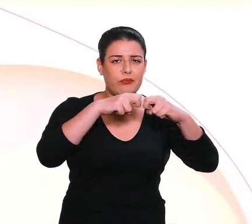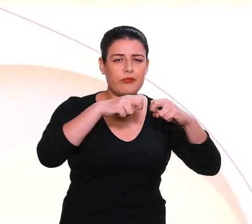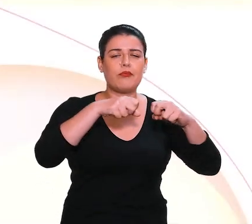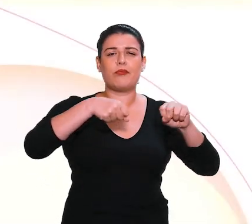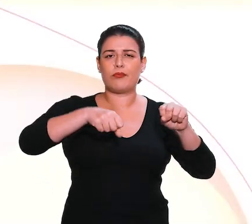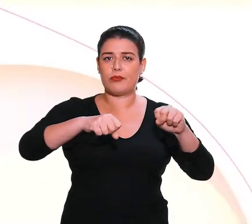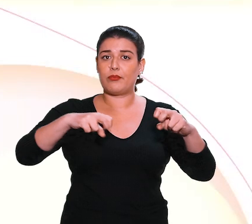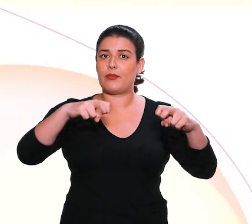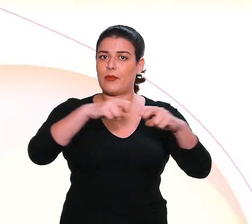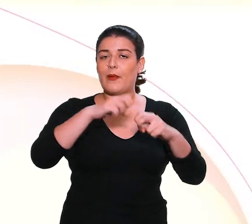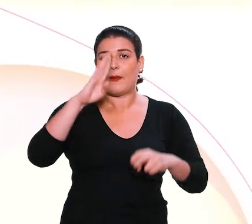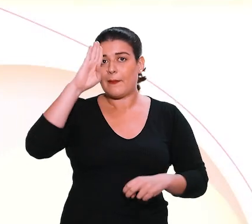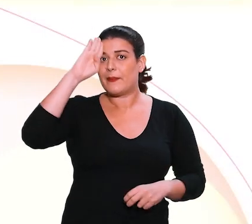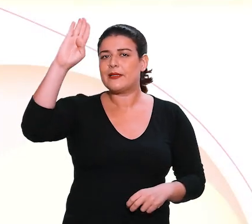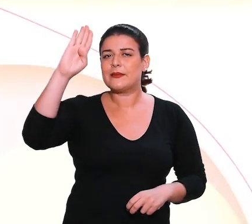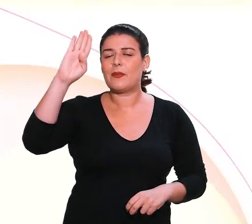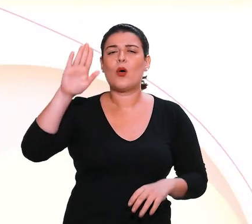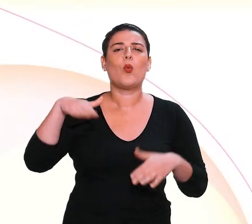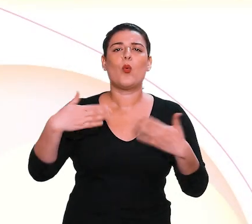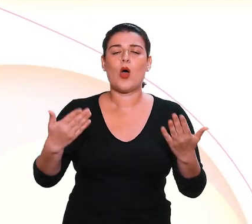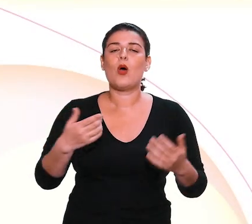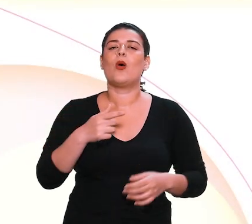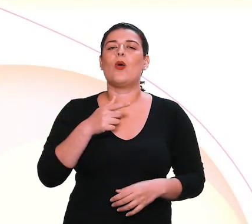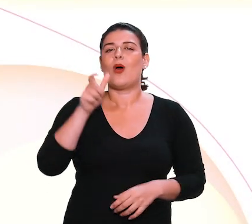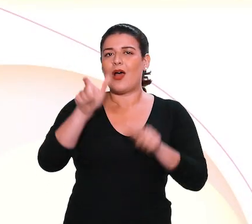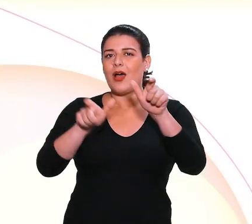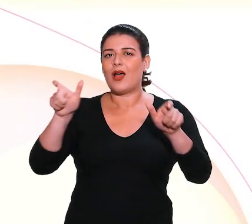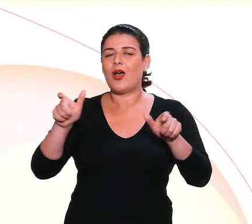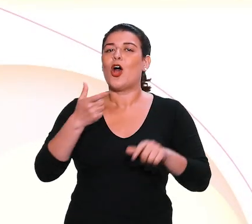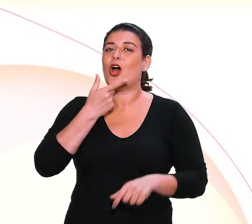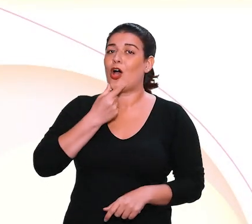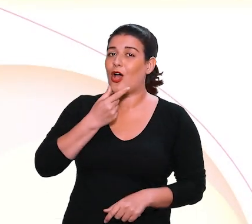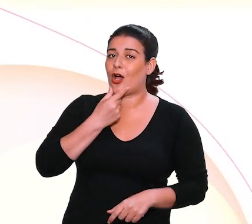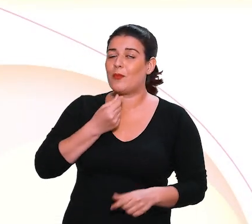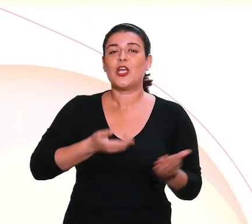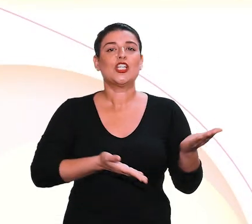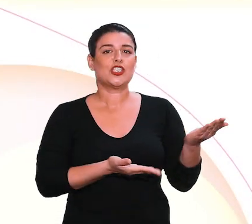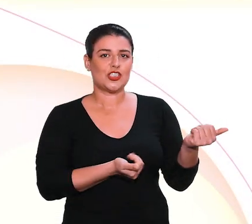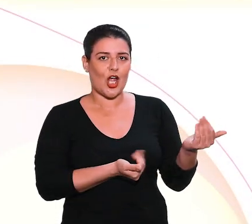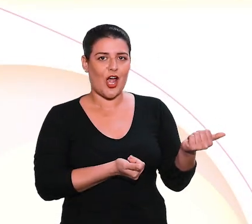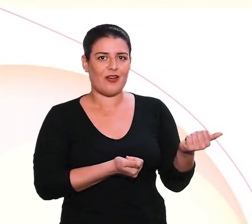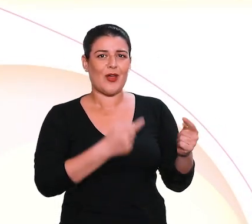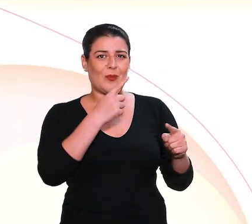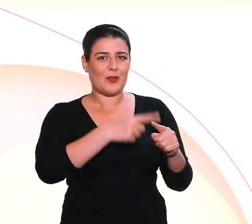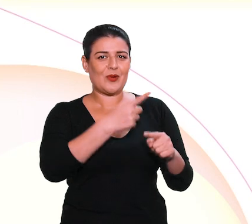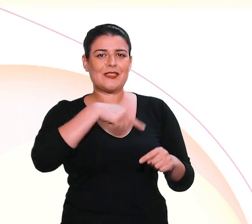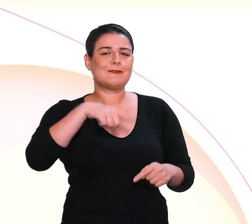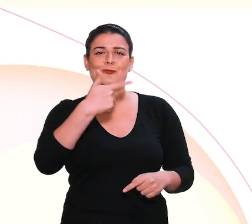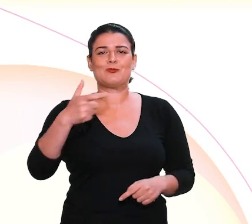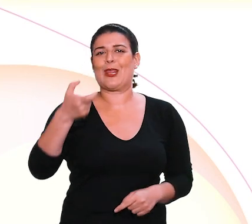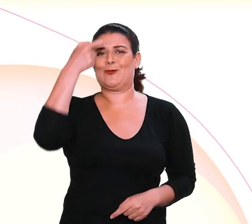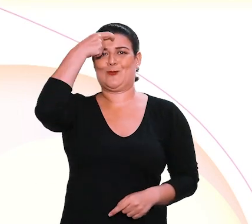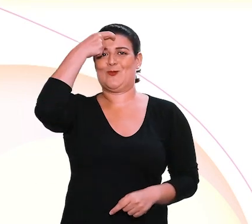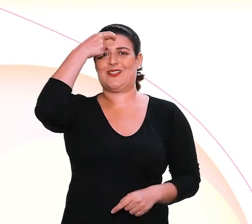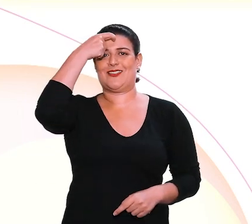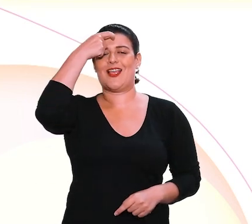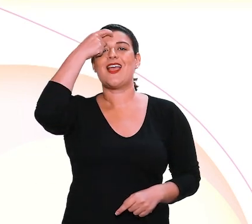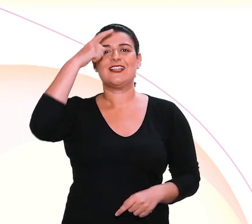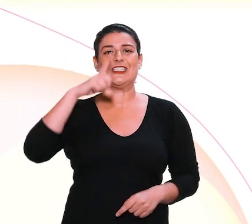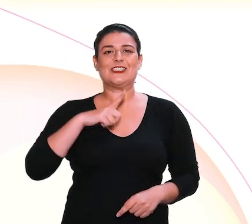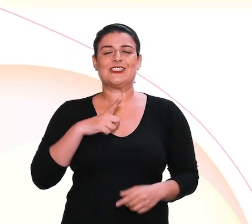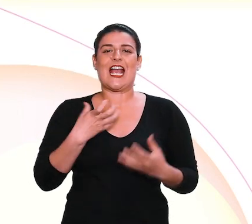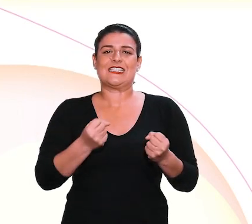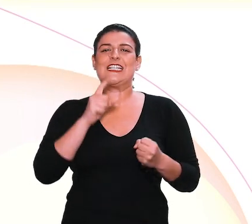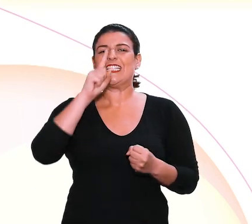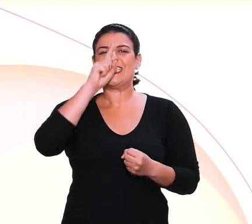muito específica que é acometida. São homens jovens. Por quê? Homens jovens geralmente são inconsequentes. Eles assumem os